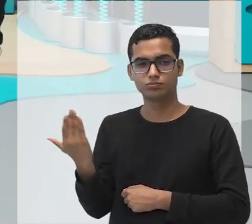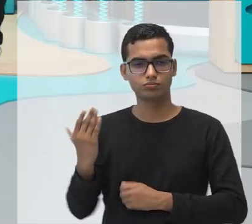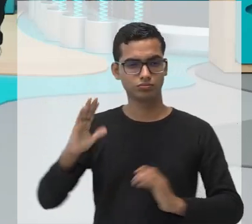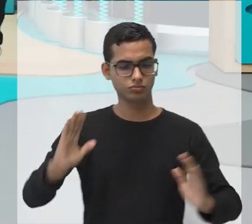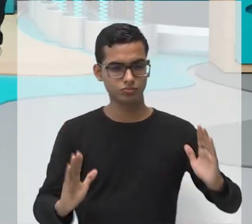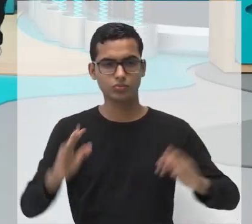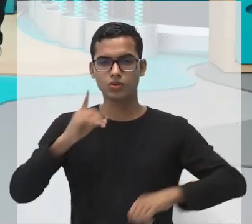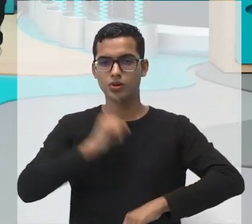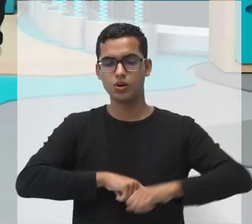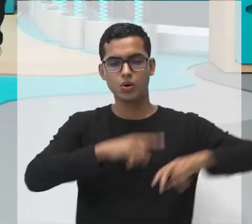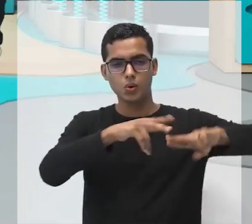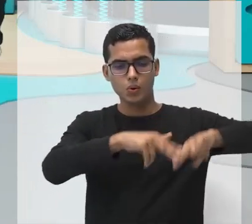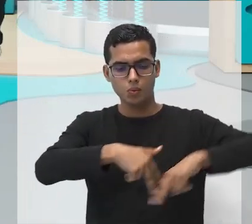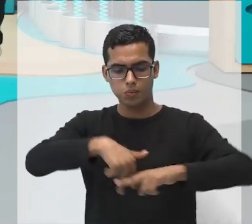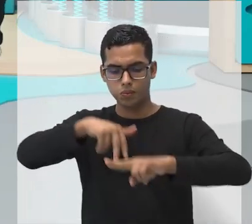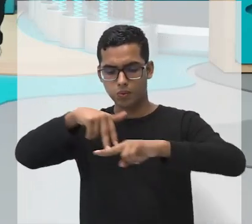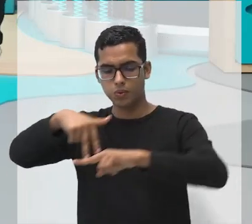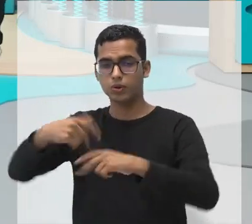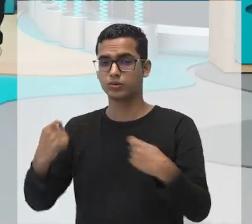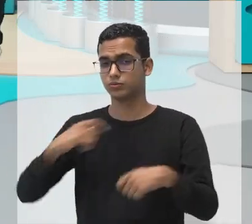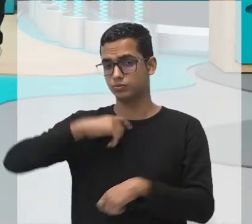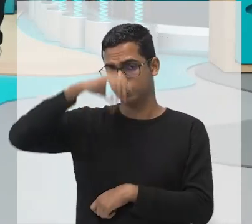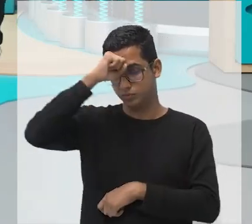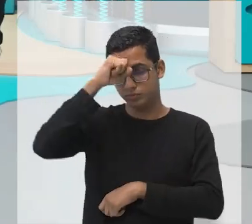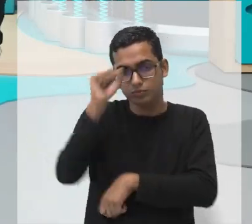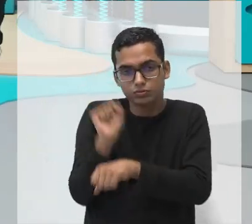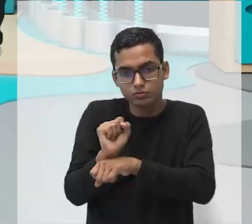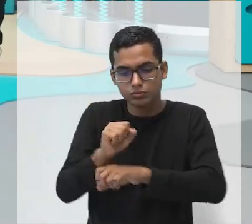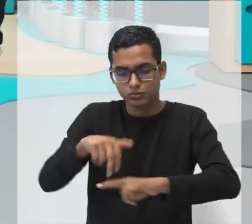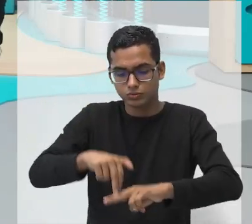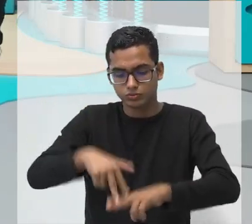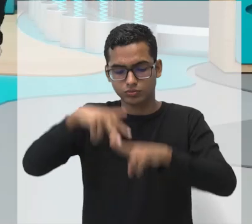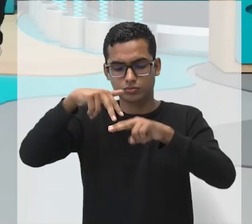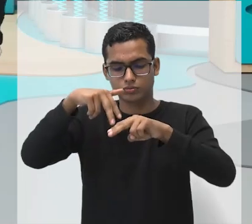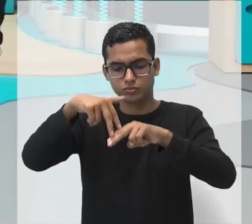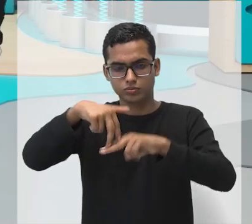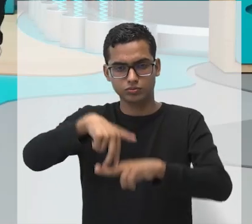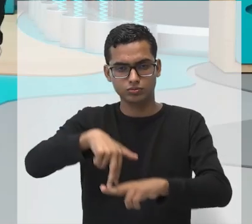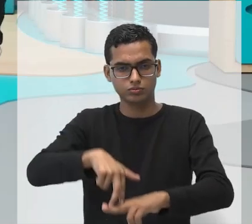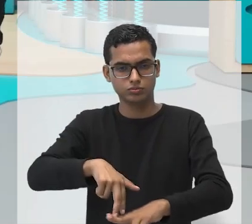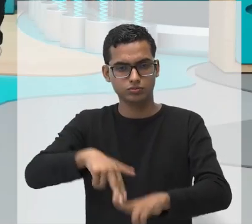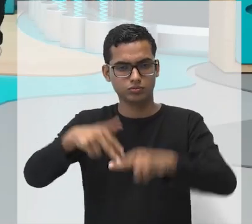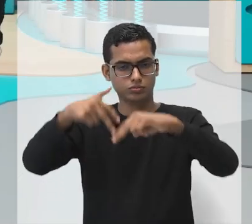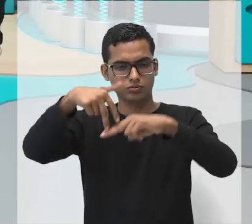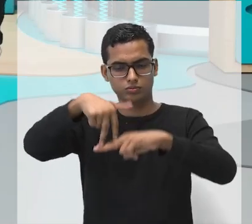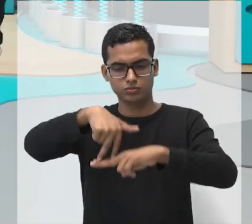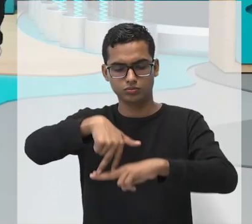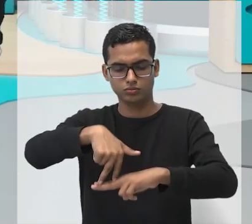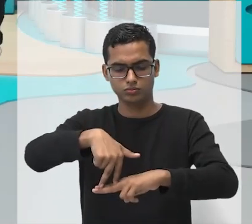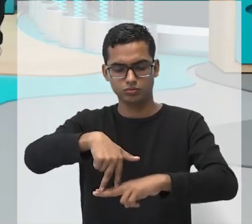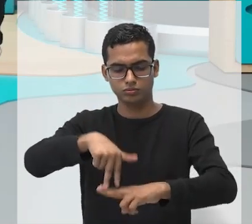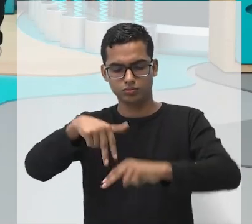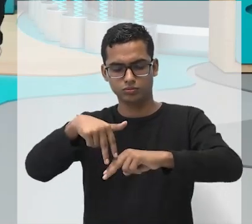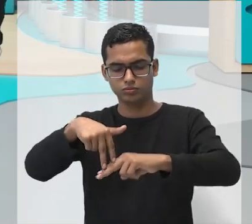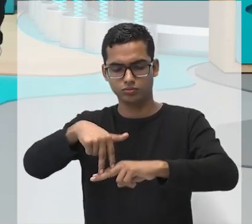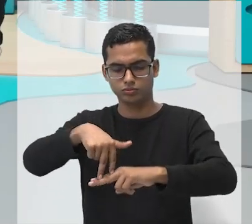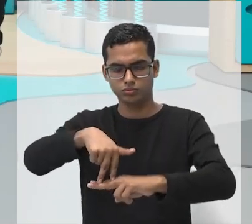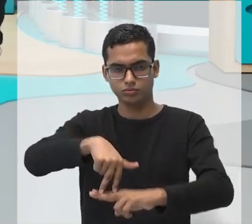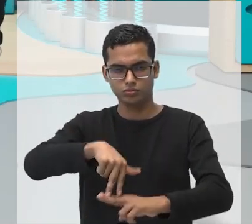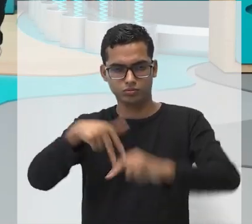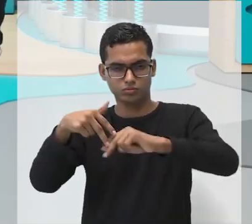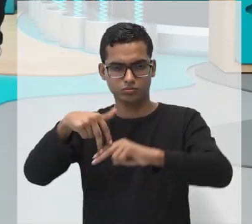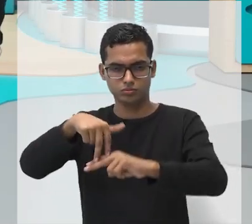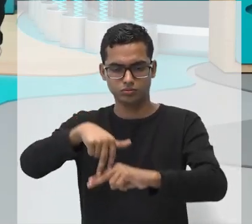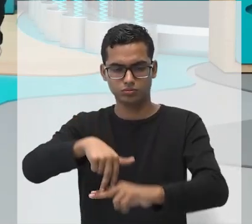durante o movimento, você tem que aprender ela ali paradinha, como o nosso skatista está mostrando para a gente.